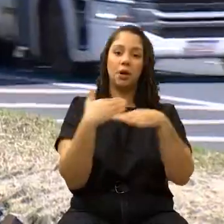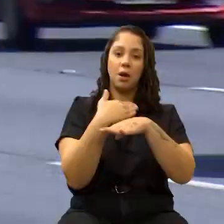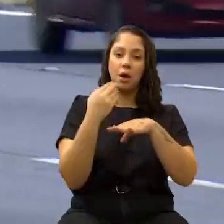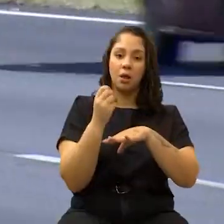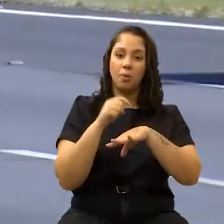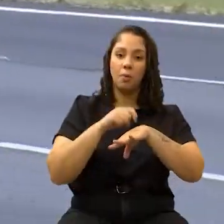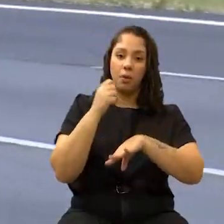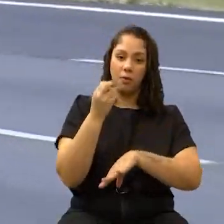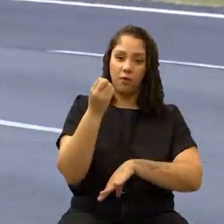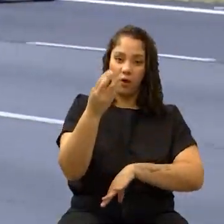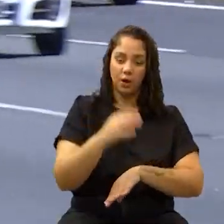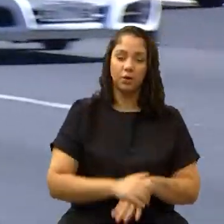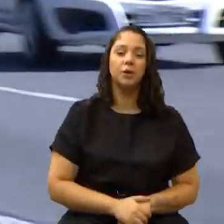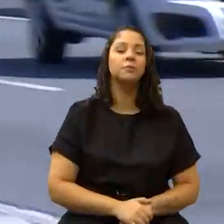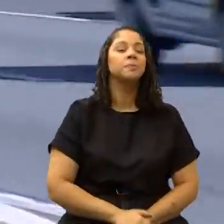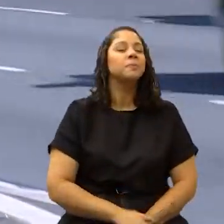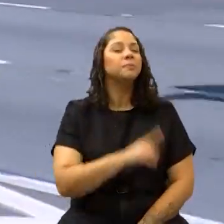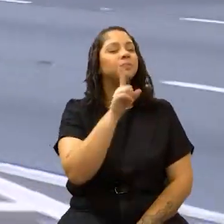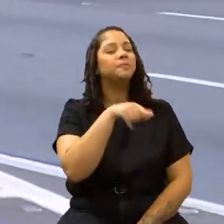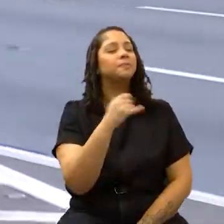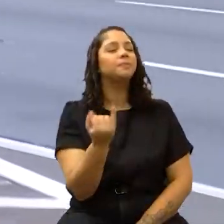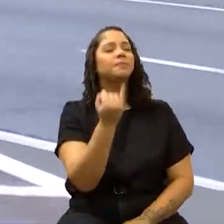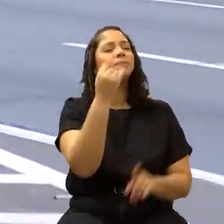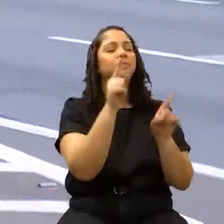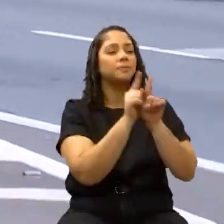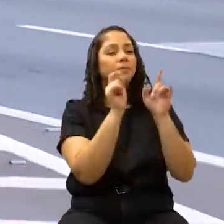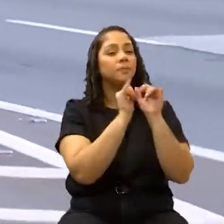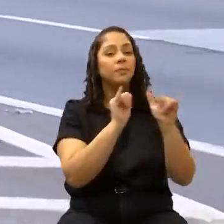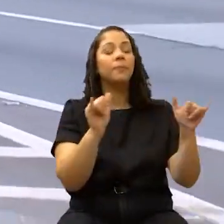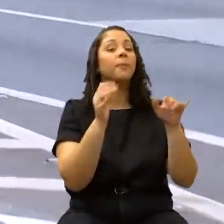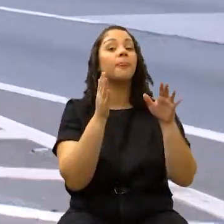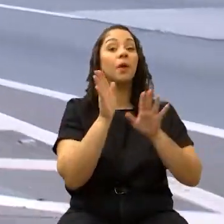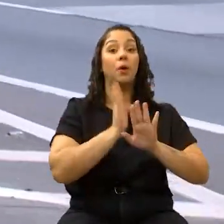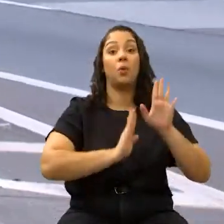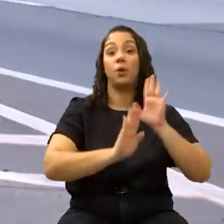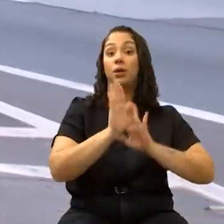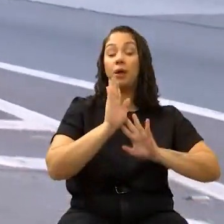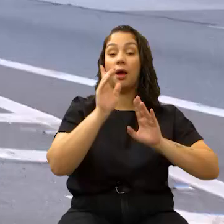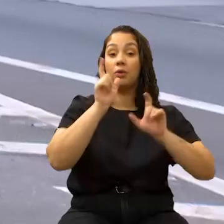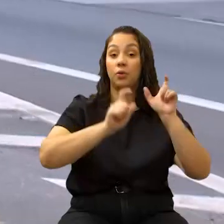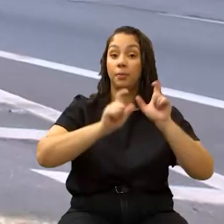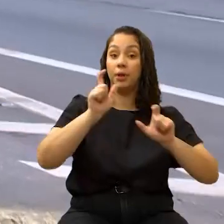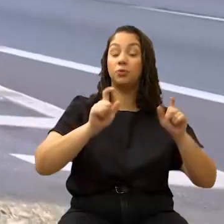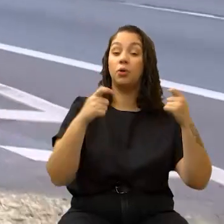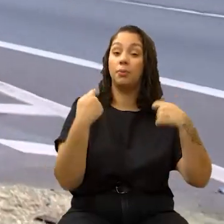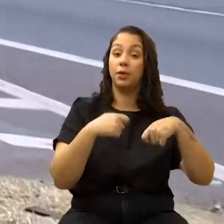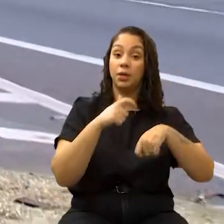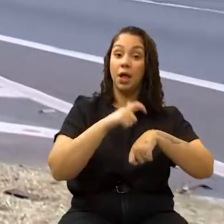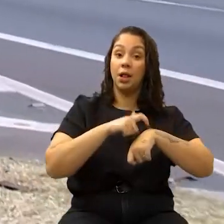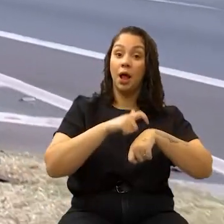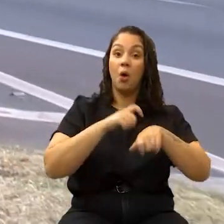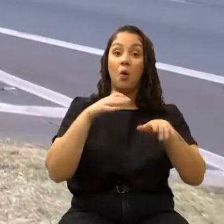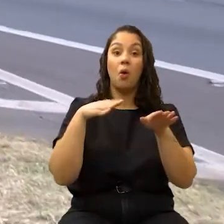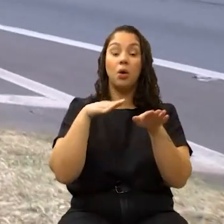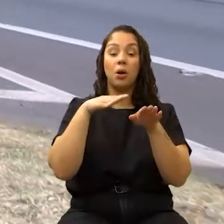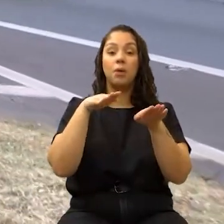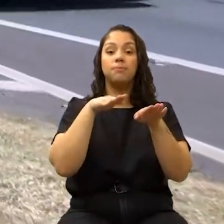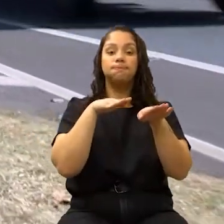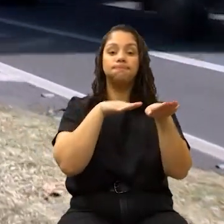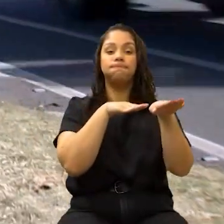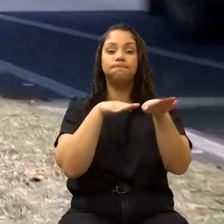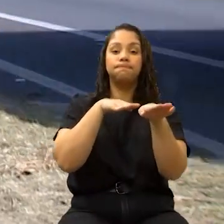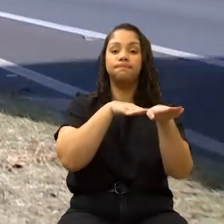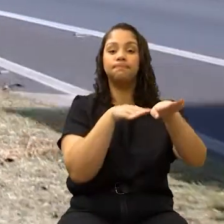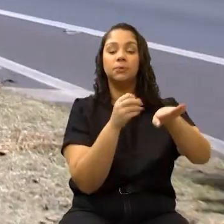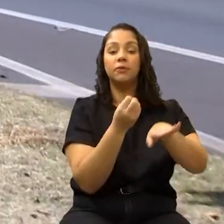boa. É importante também falar, né, Tenente, os cuidados que as pessoas devem ter ao pegar a estrada aí, para viajar